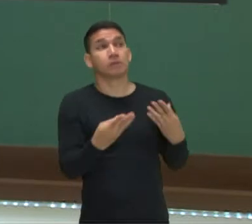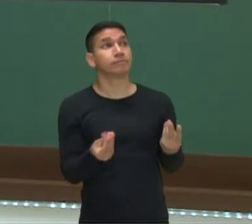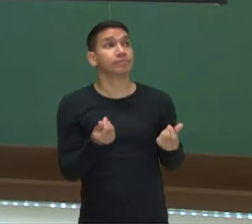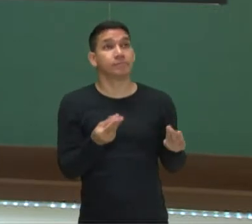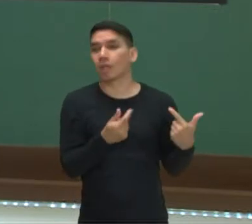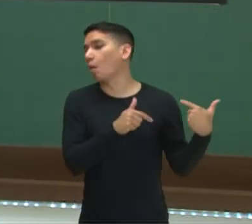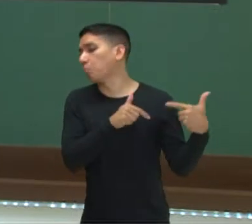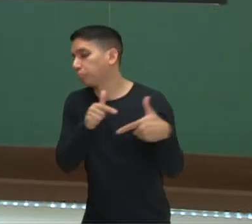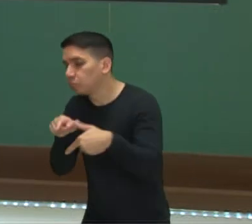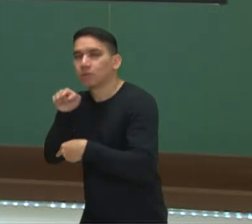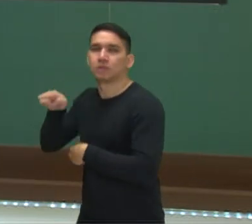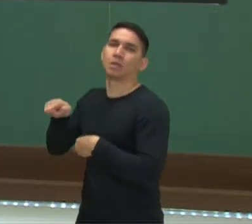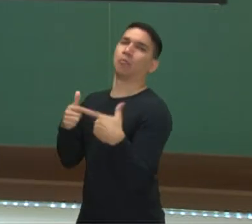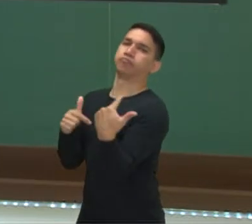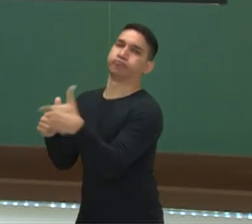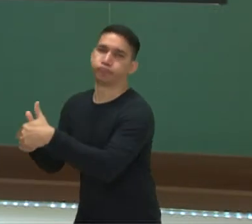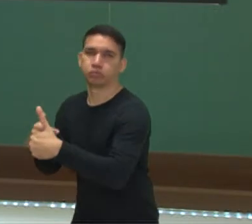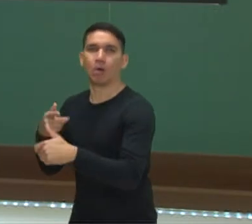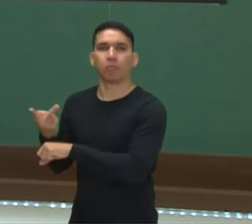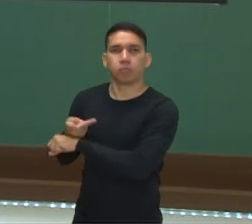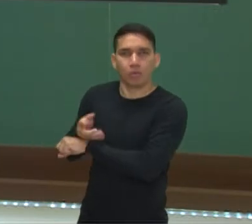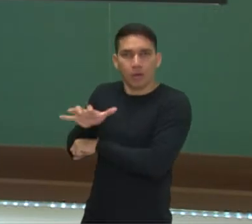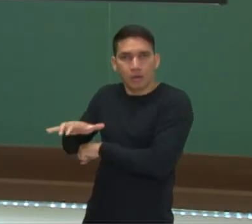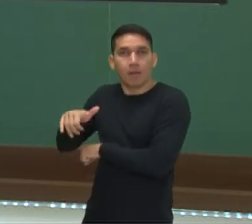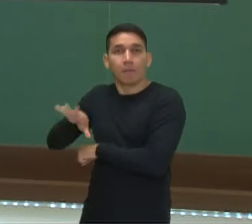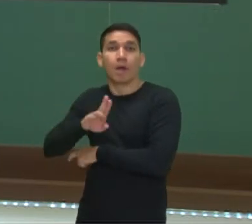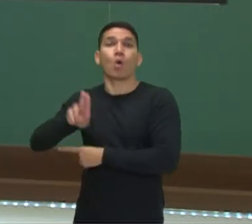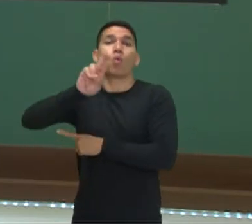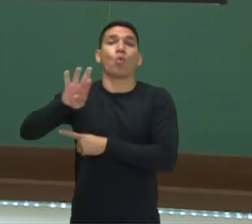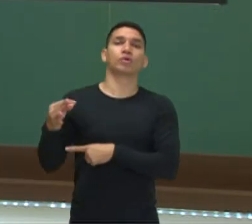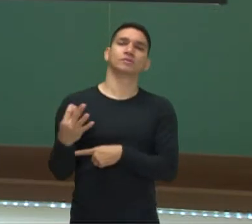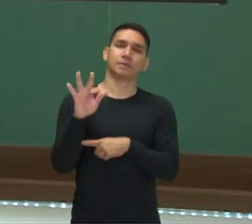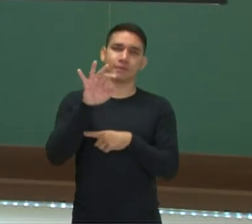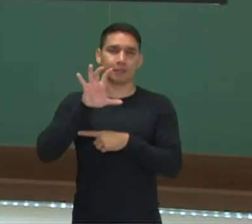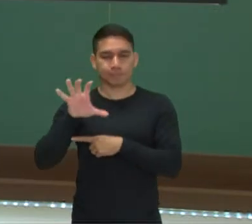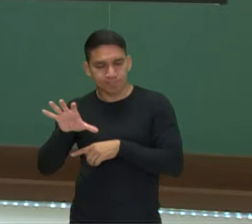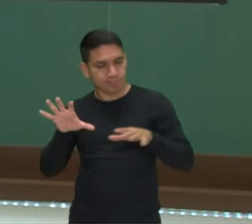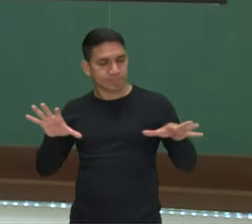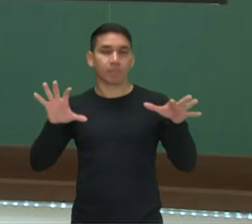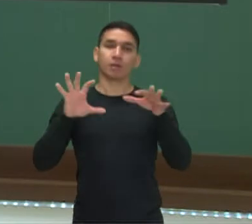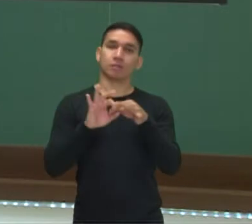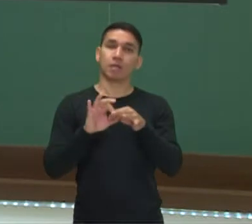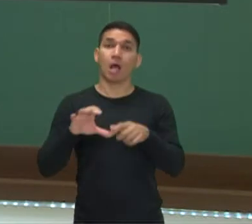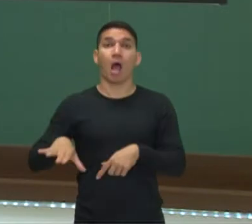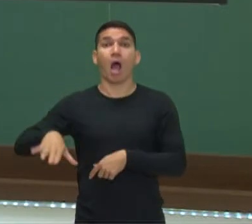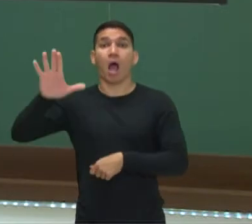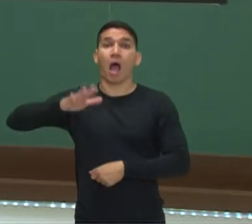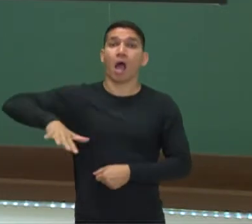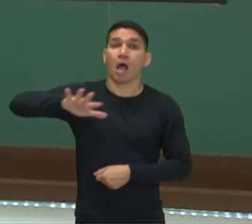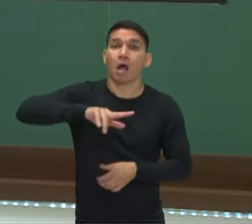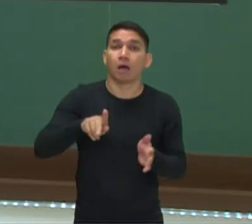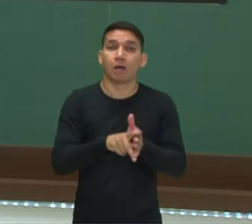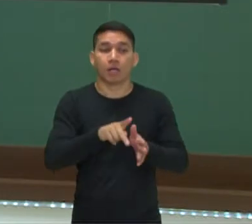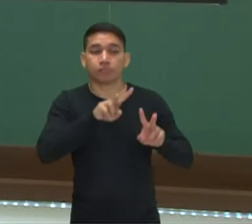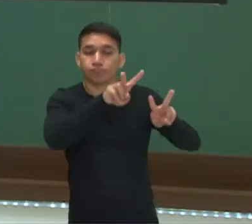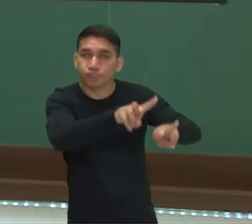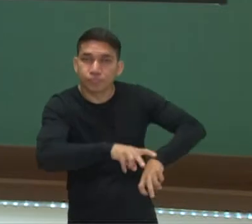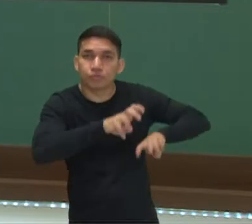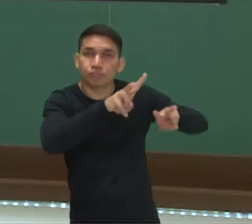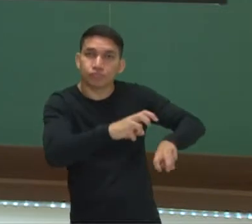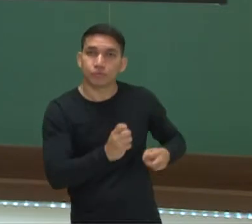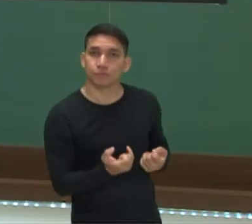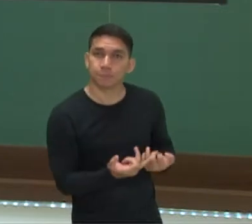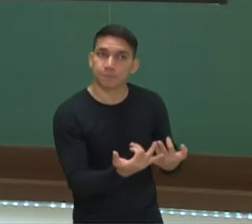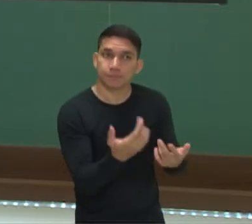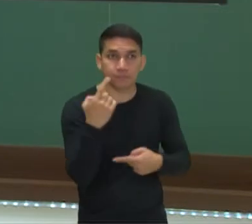acontece nesse momento, com esse emprego maior de tecnologia, principalmente das grandes áreas produzidas, dos grandes produtores rurais.